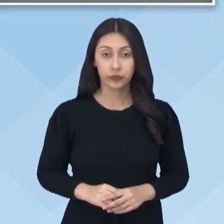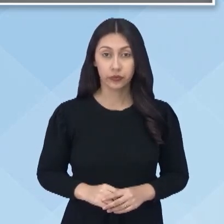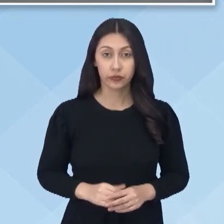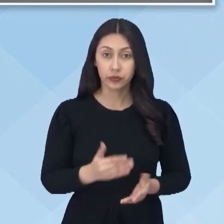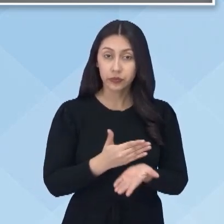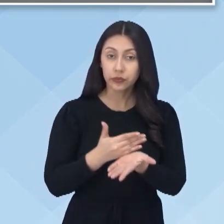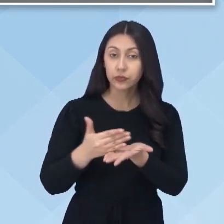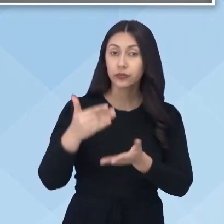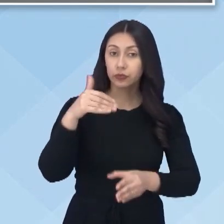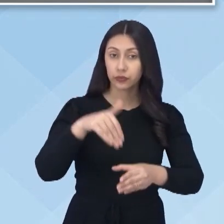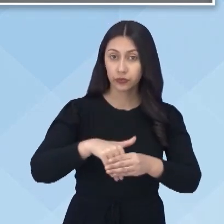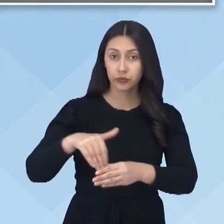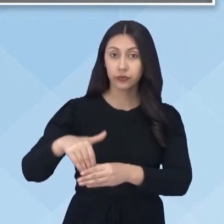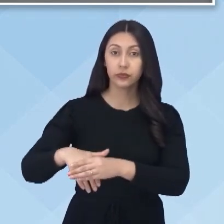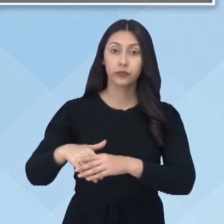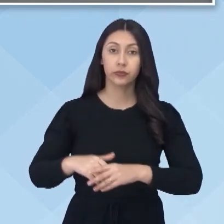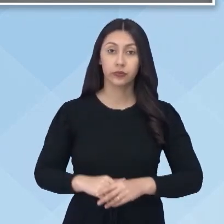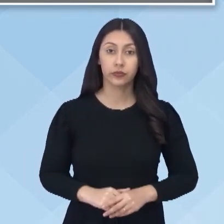Aberta a votação?